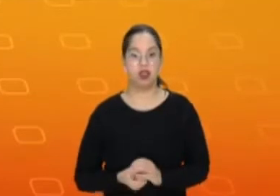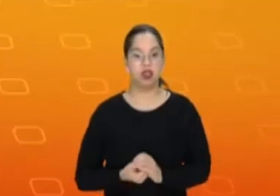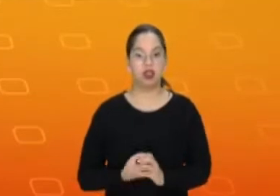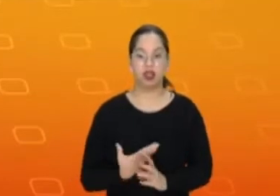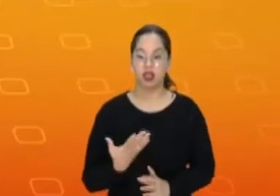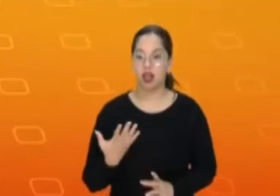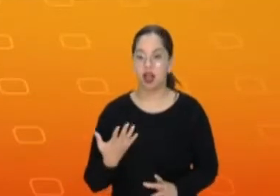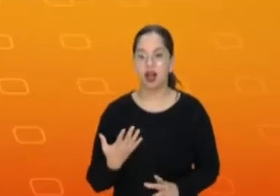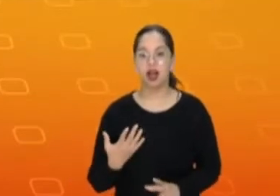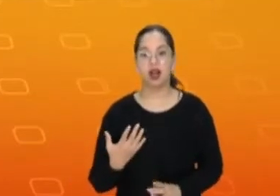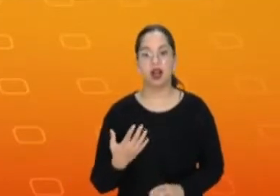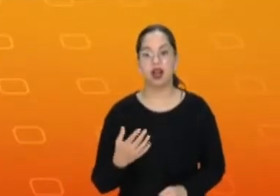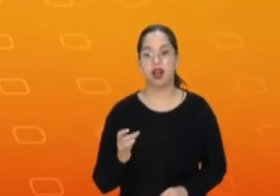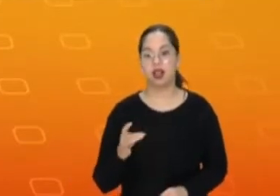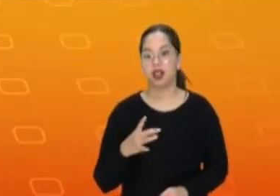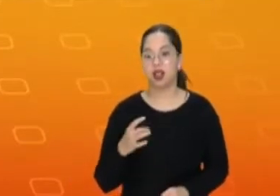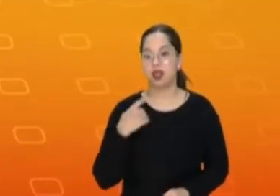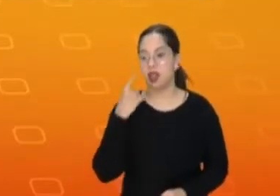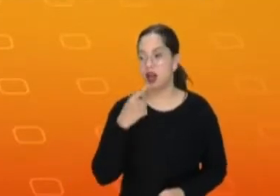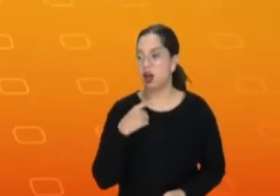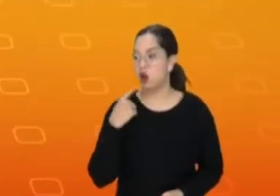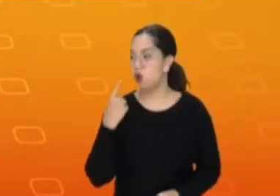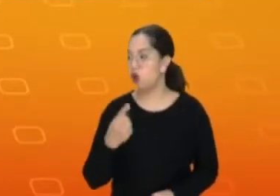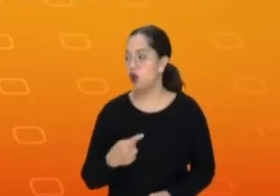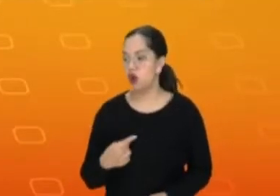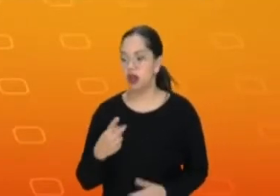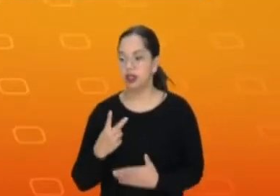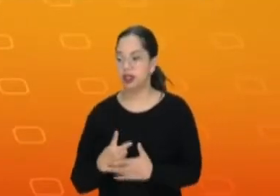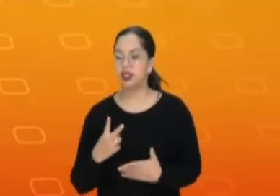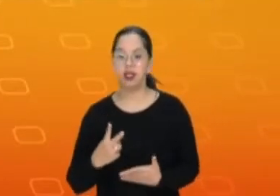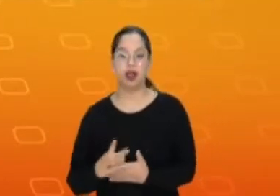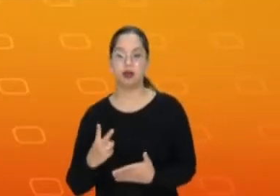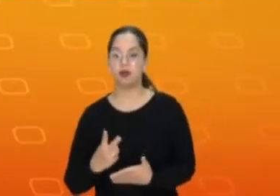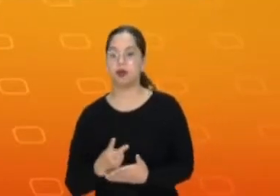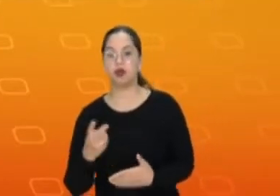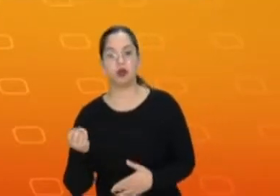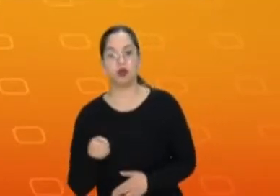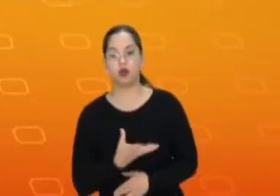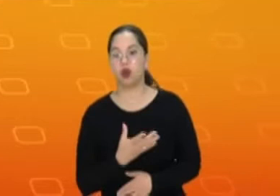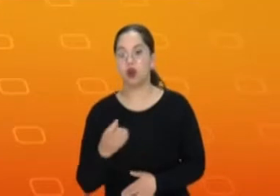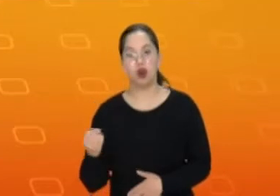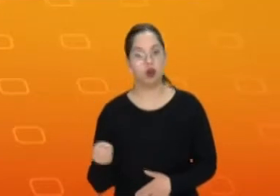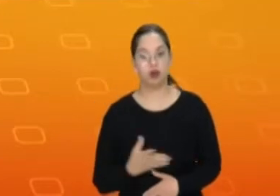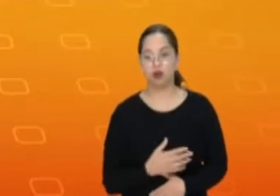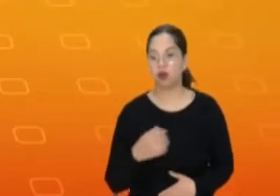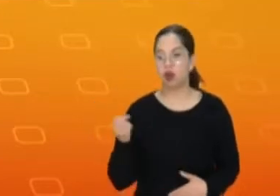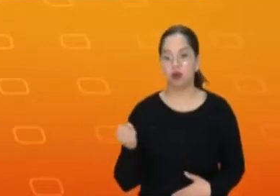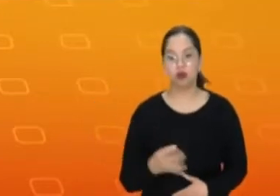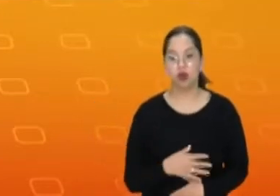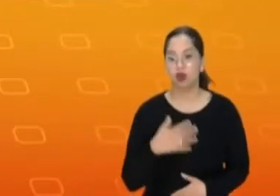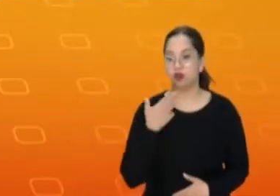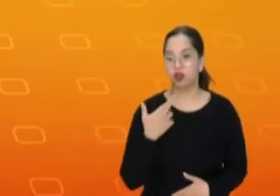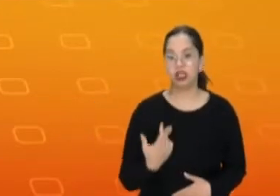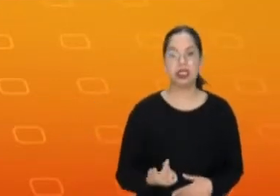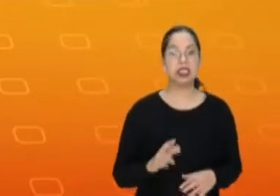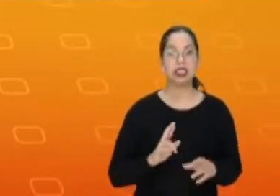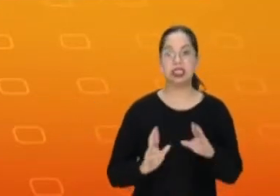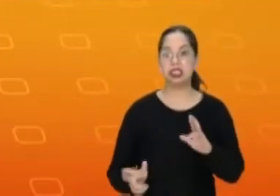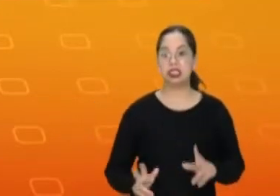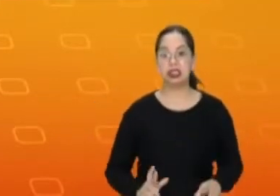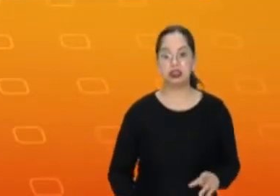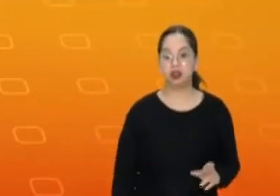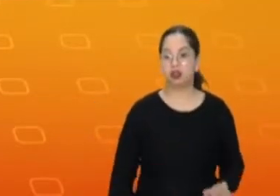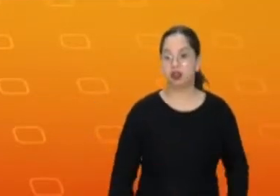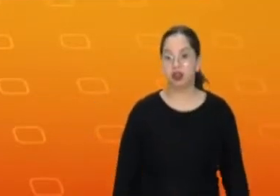lá, modo de dizer, né? A cada hora, mas a cada momento que passa, a quantidade de novas linguagens de programação que estão sendo